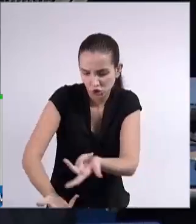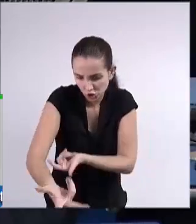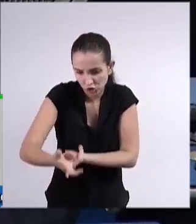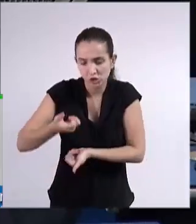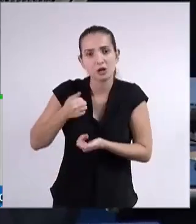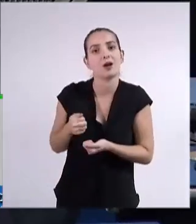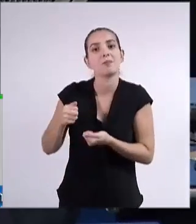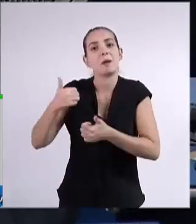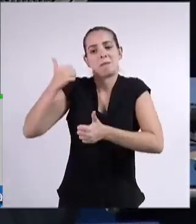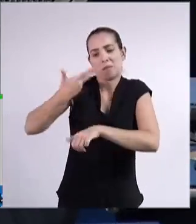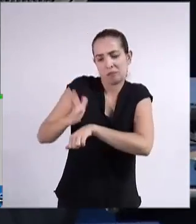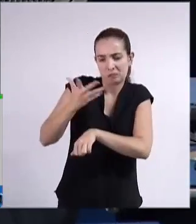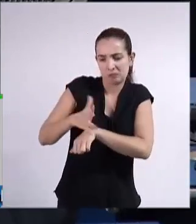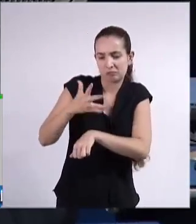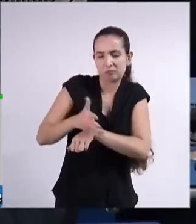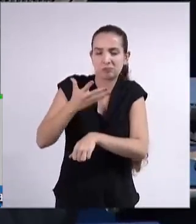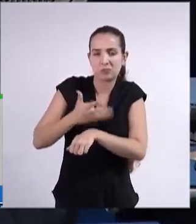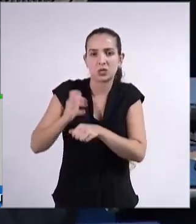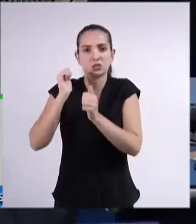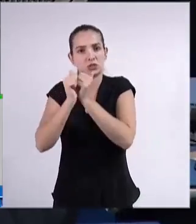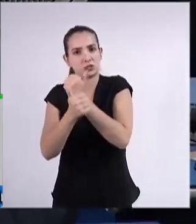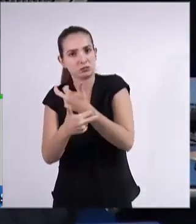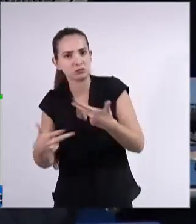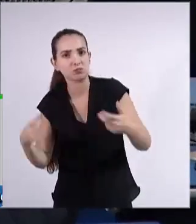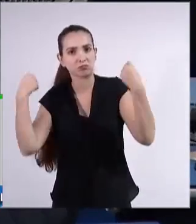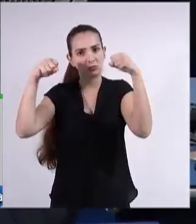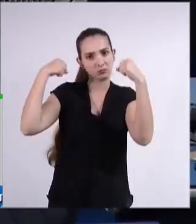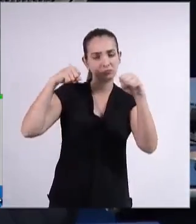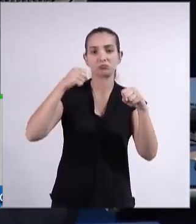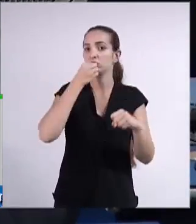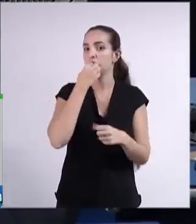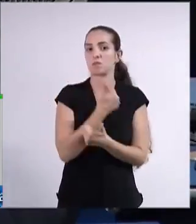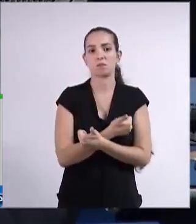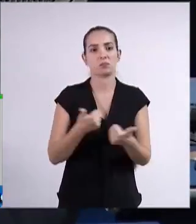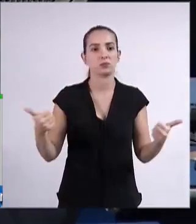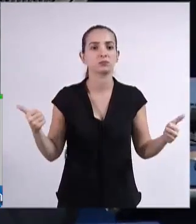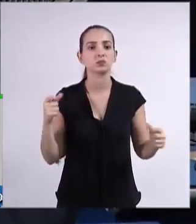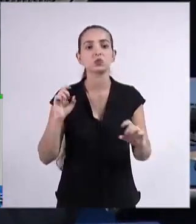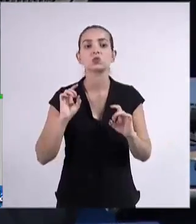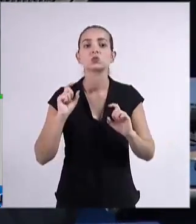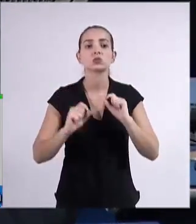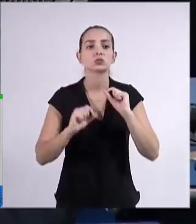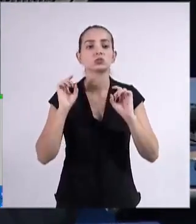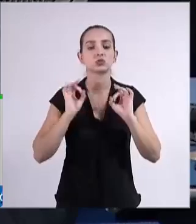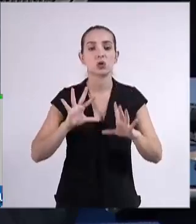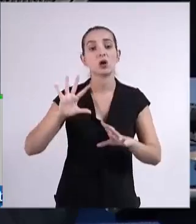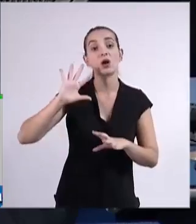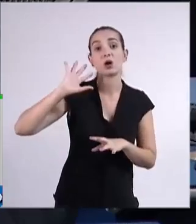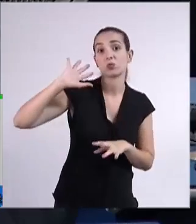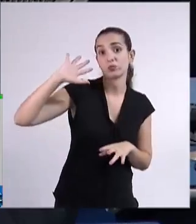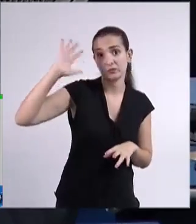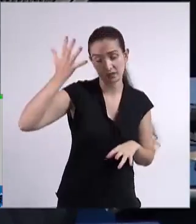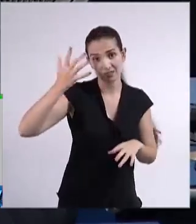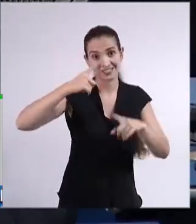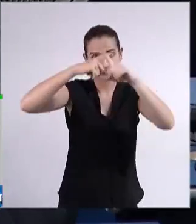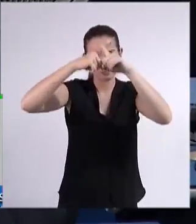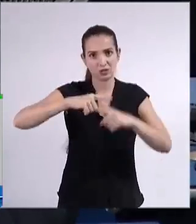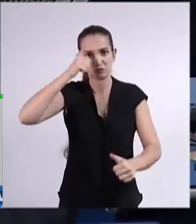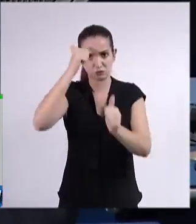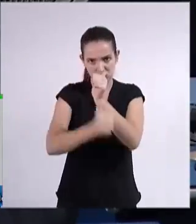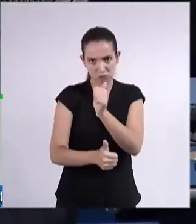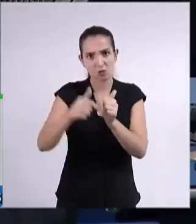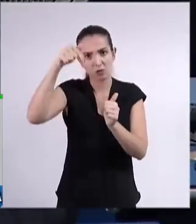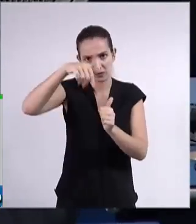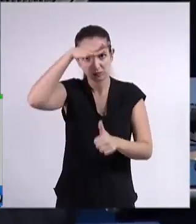uma alternativa. E, por último, dizer que só acontece o campeonato estadual aqui no Mato Grosso do Sul graças ao apoio do governo do estado via